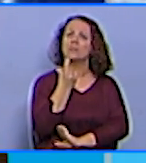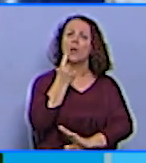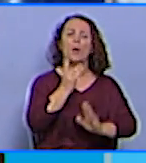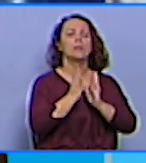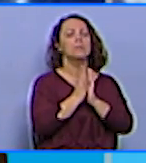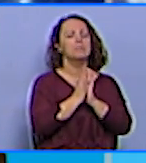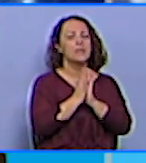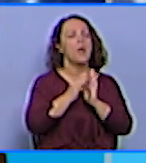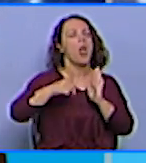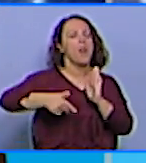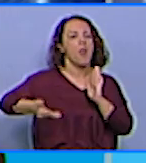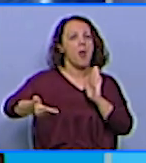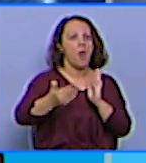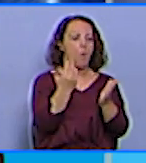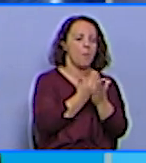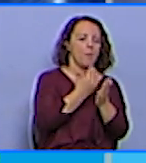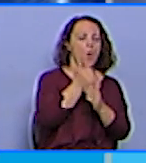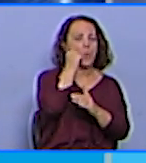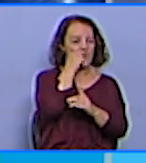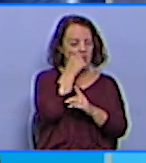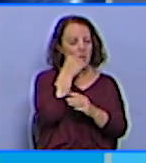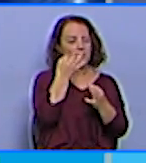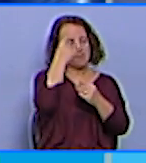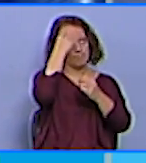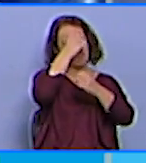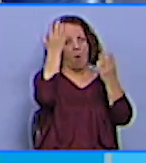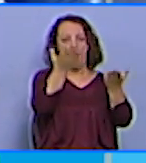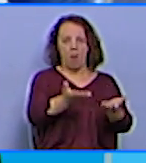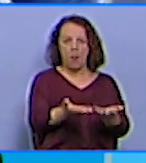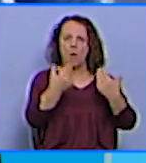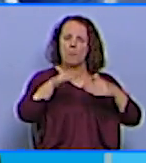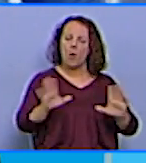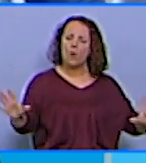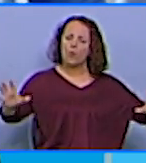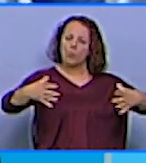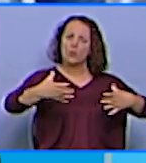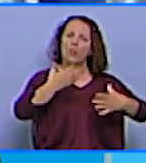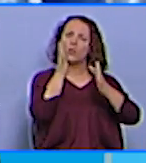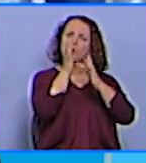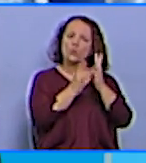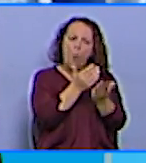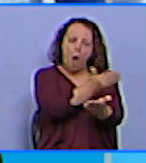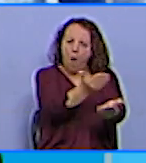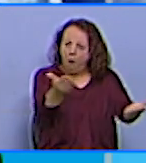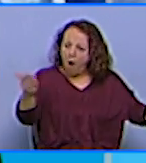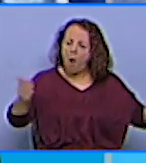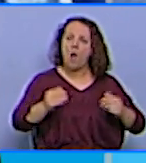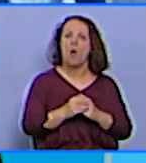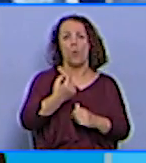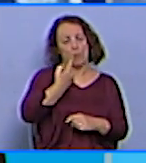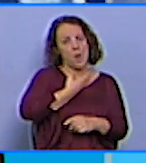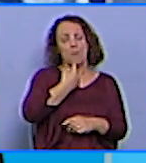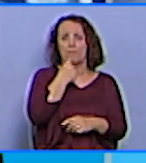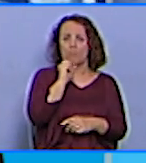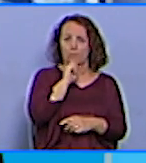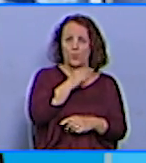está realmente presente, no pão e no vinho, mas também na própria comunidade. É a presença de Jesus. Por isso podemos dizer,